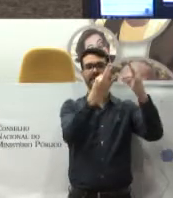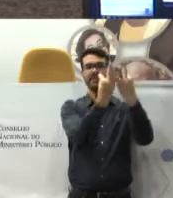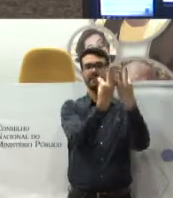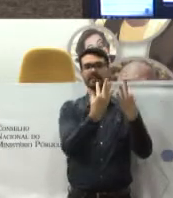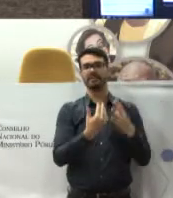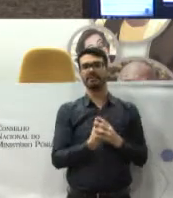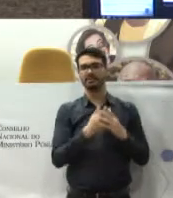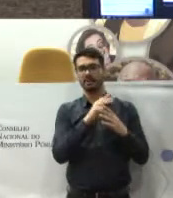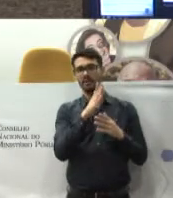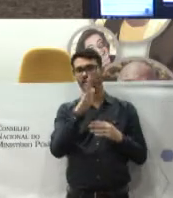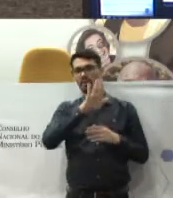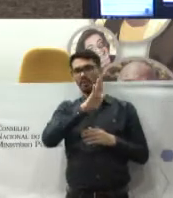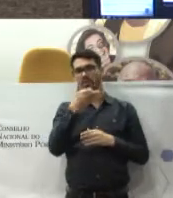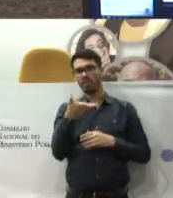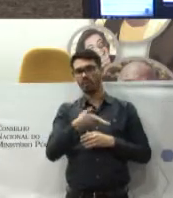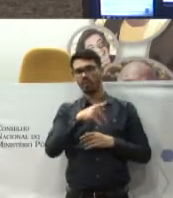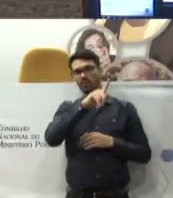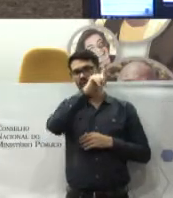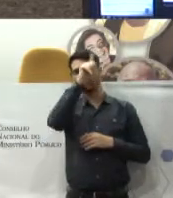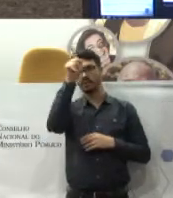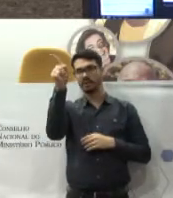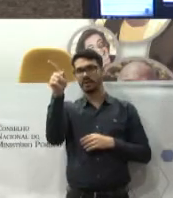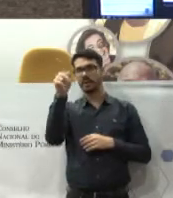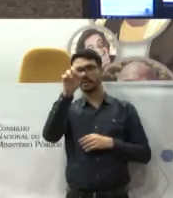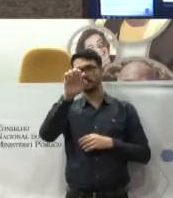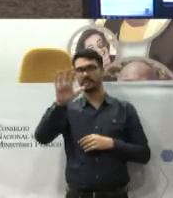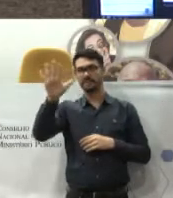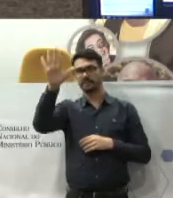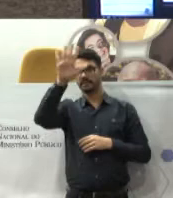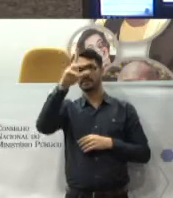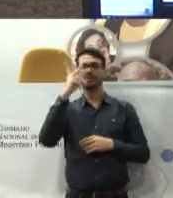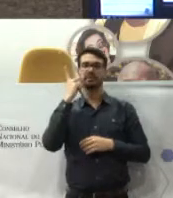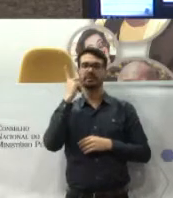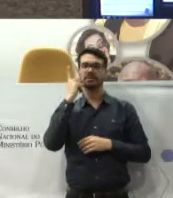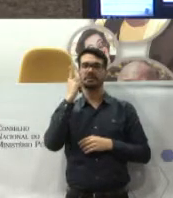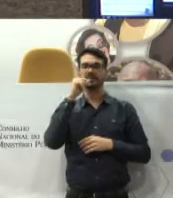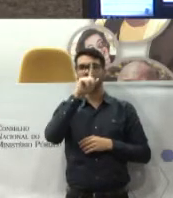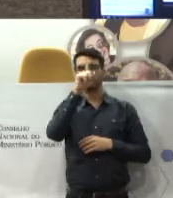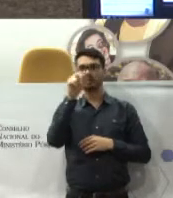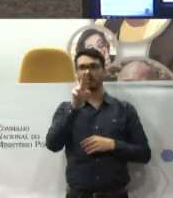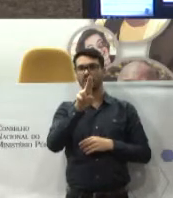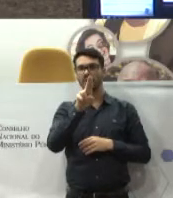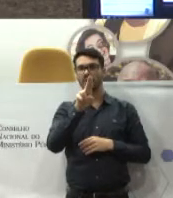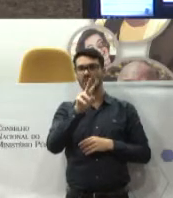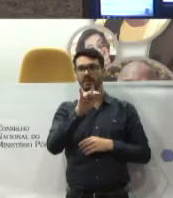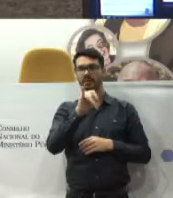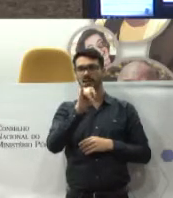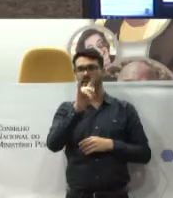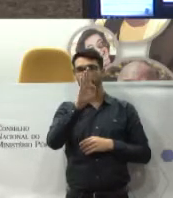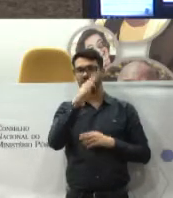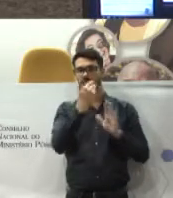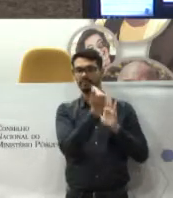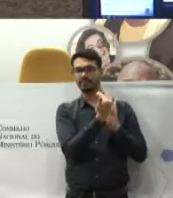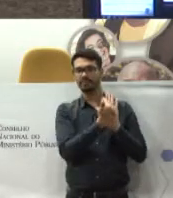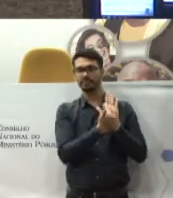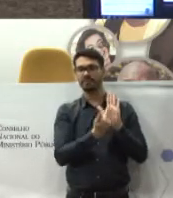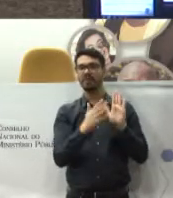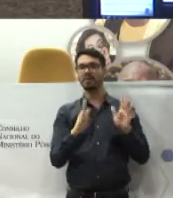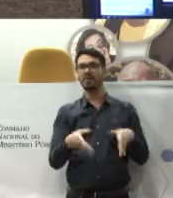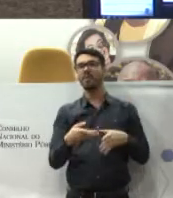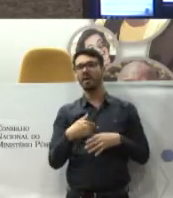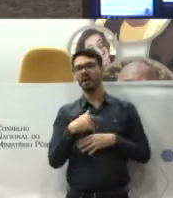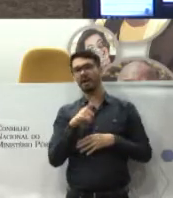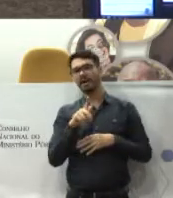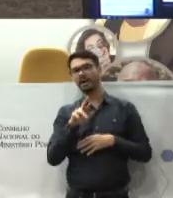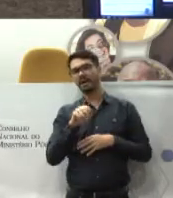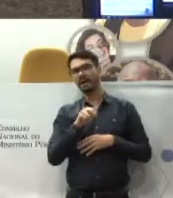Mas hoje, lá no estado do Ceará, todo indicativo de UTI ele já vai para o juiz dizendo qual é o grau, se